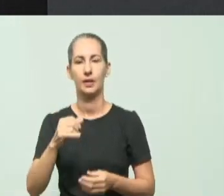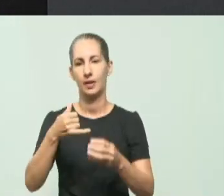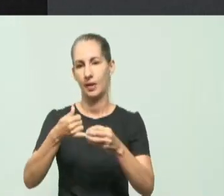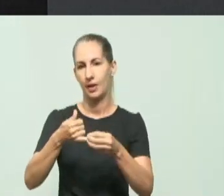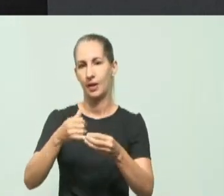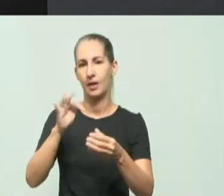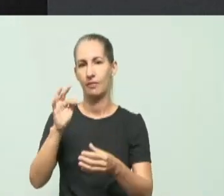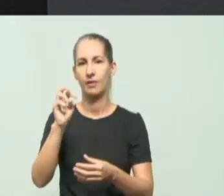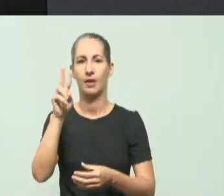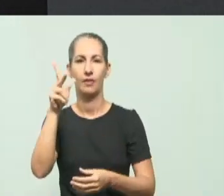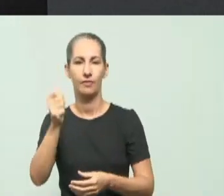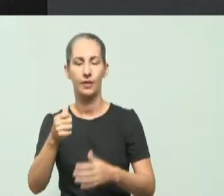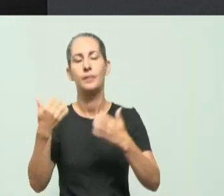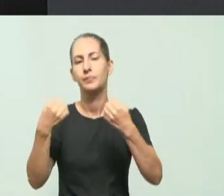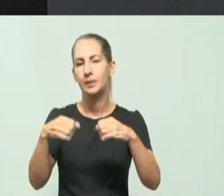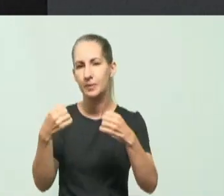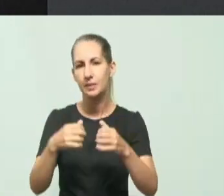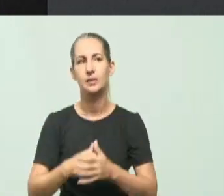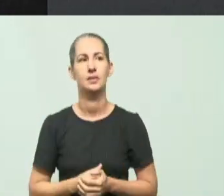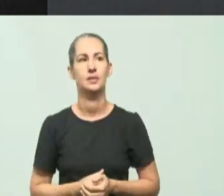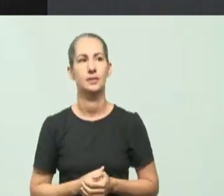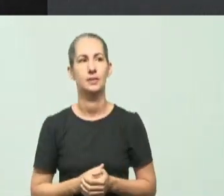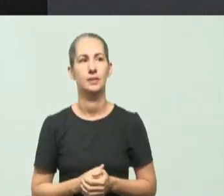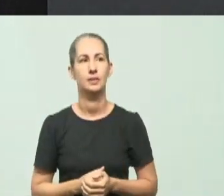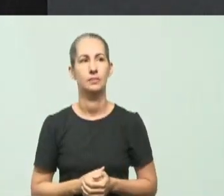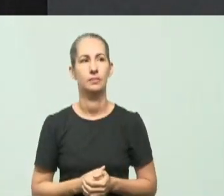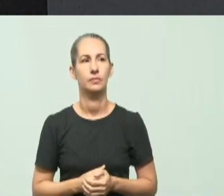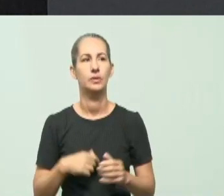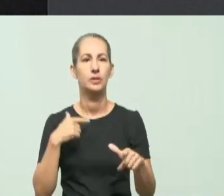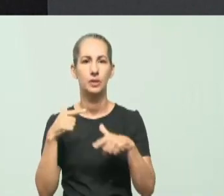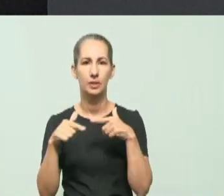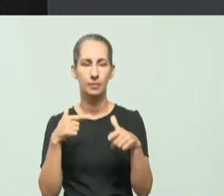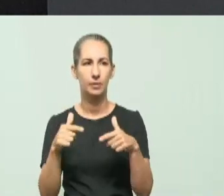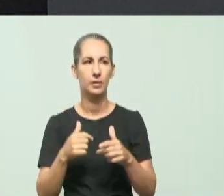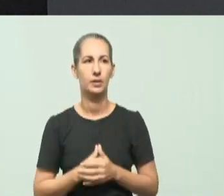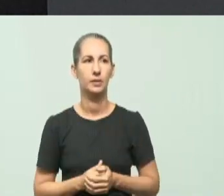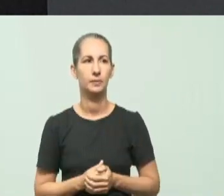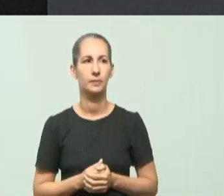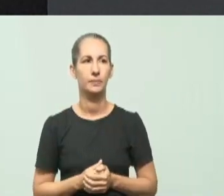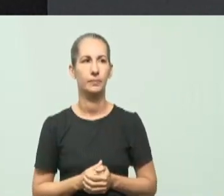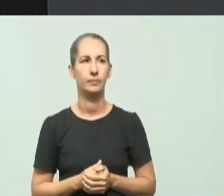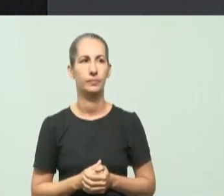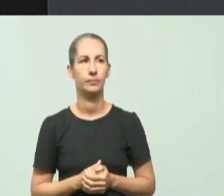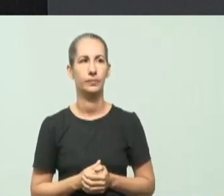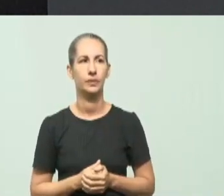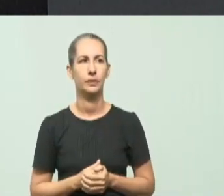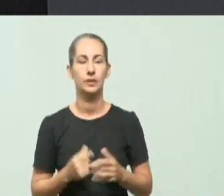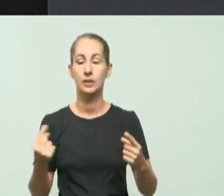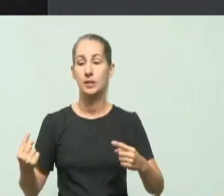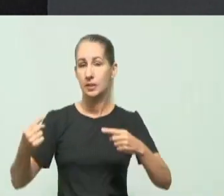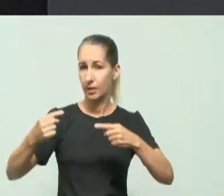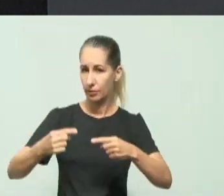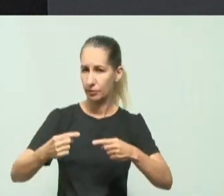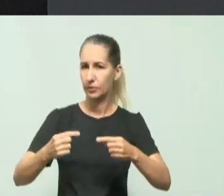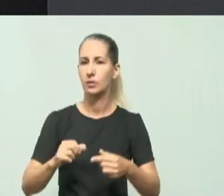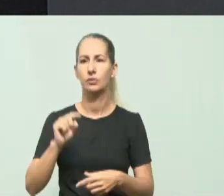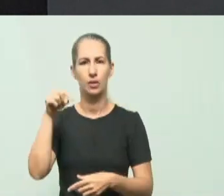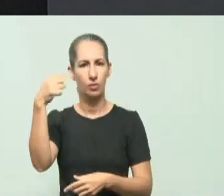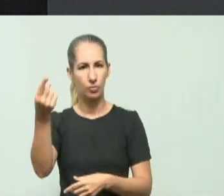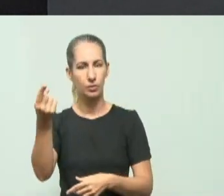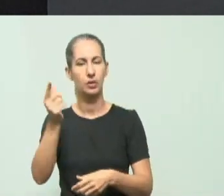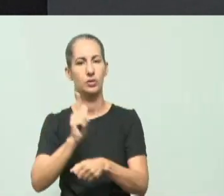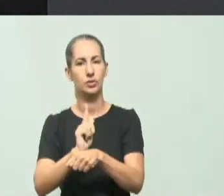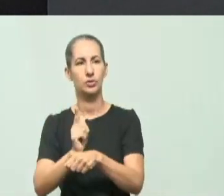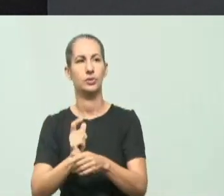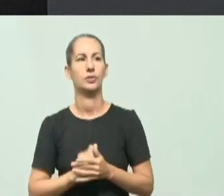E como nós precisamos trabalhar isso, vereadora Brisa, e vai ser um desafio muito grande para a próxima gestão,